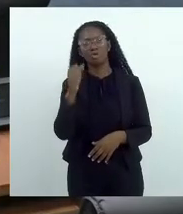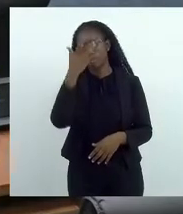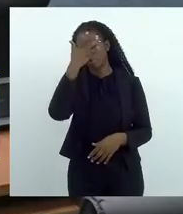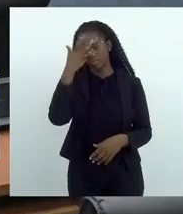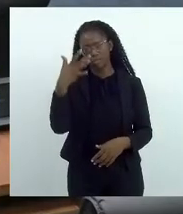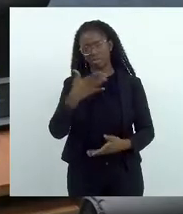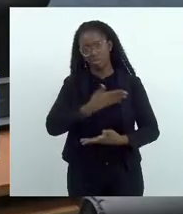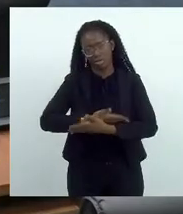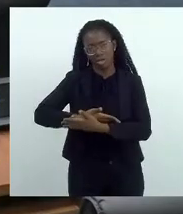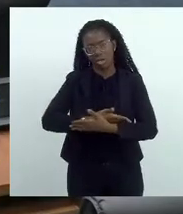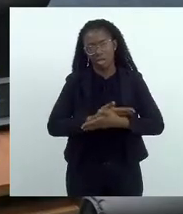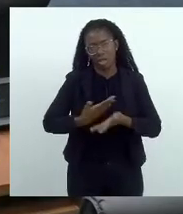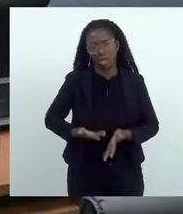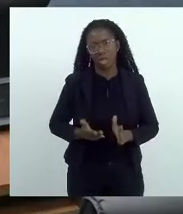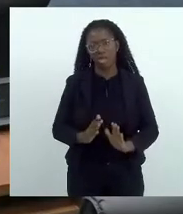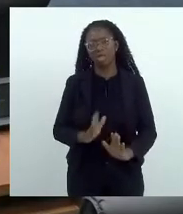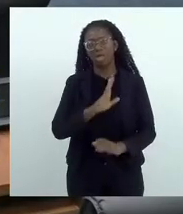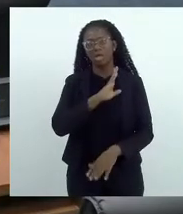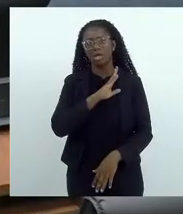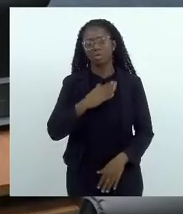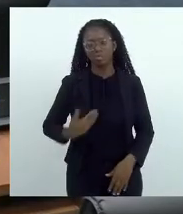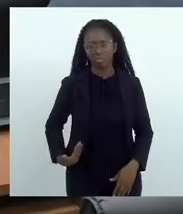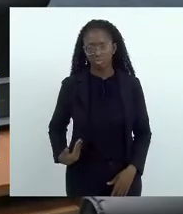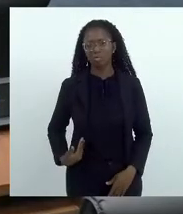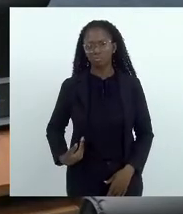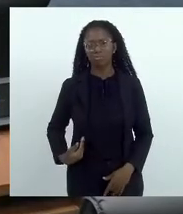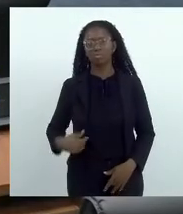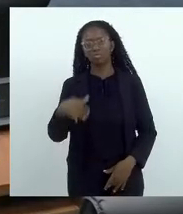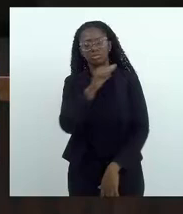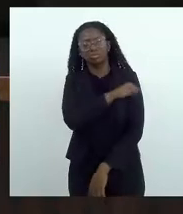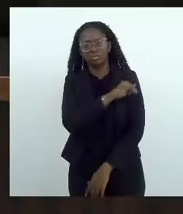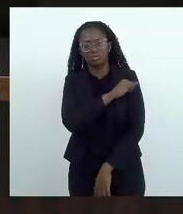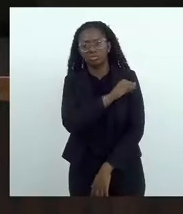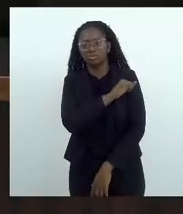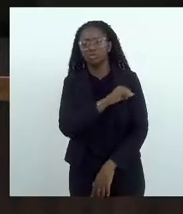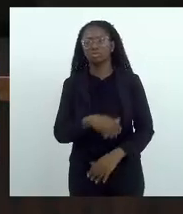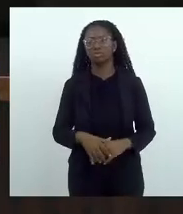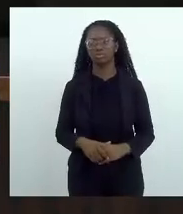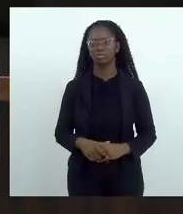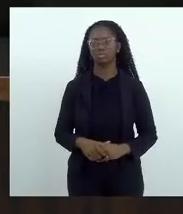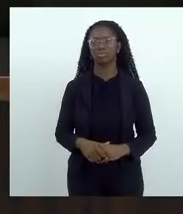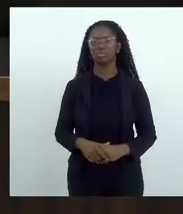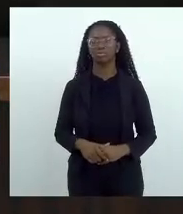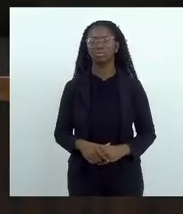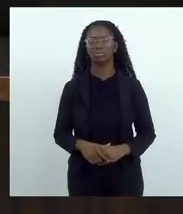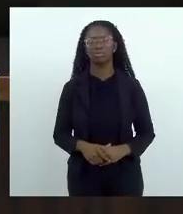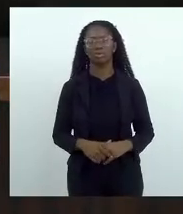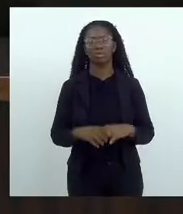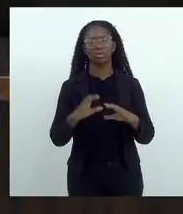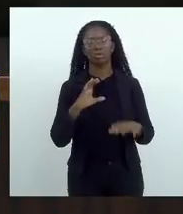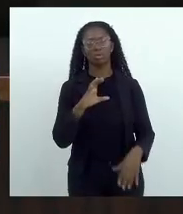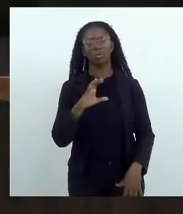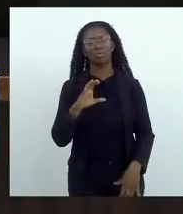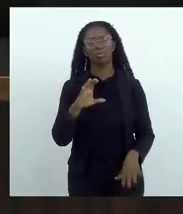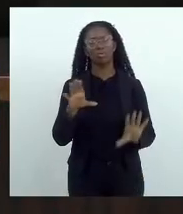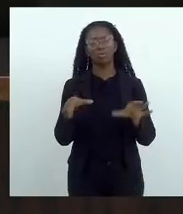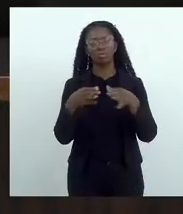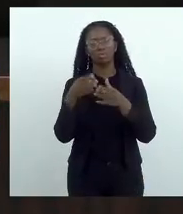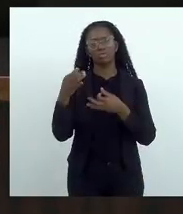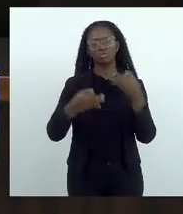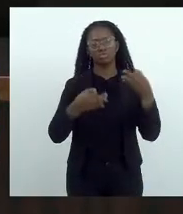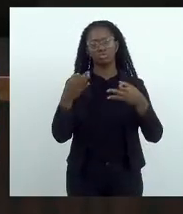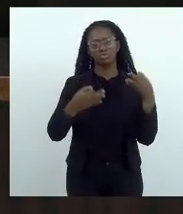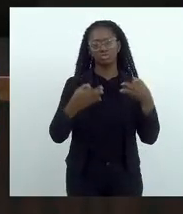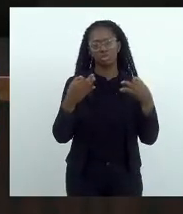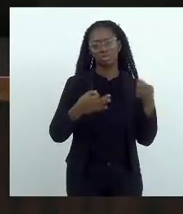da rede pública de saúde na esfera do Estado do Rio de Janeiro. Parecer das comissões Constituição e Justiça pela constitucionalidade,